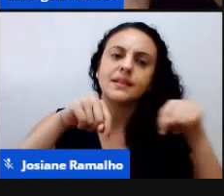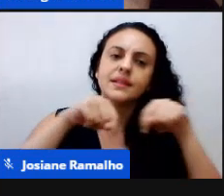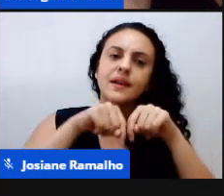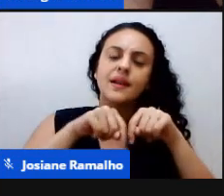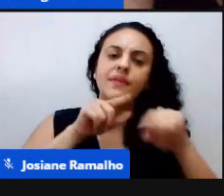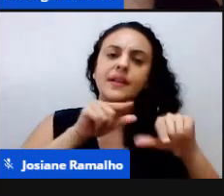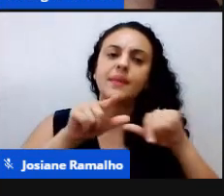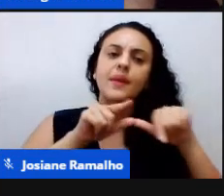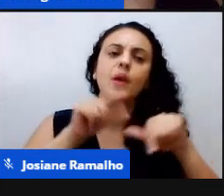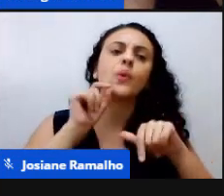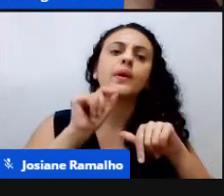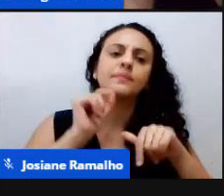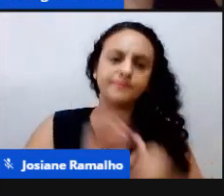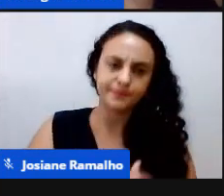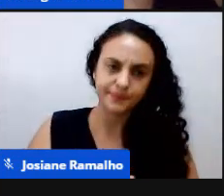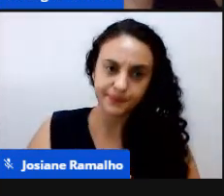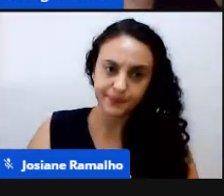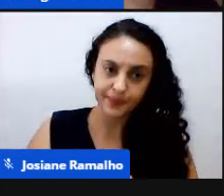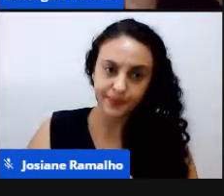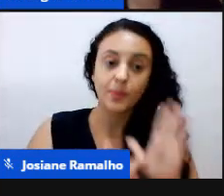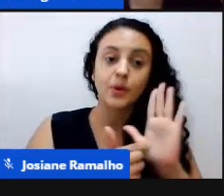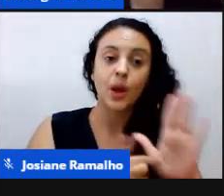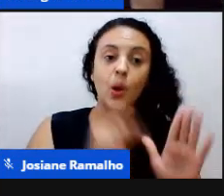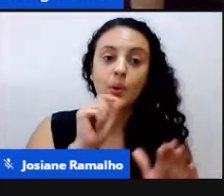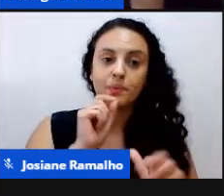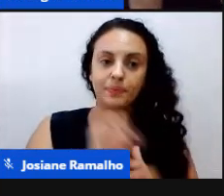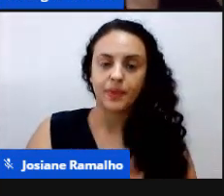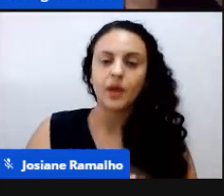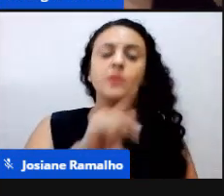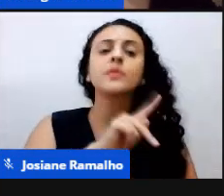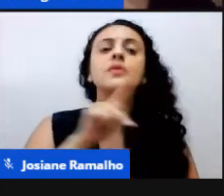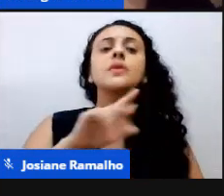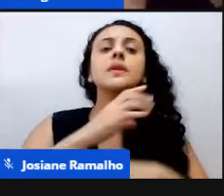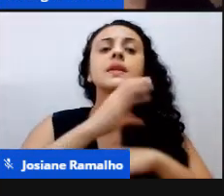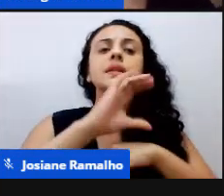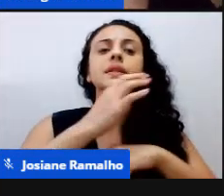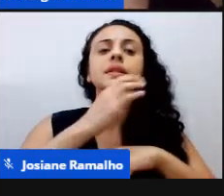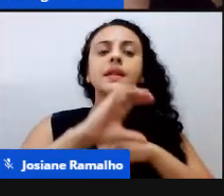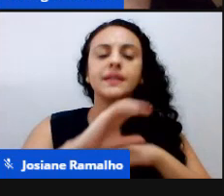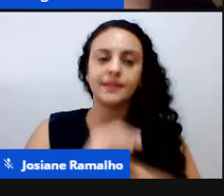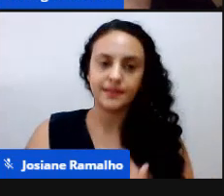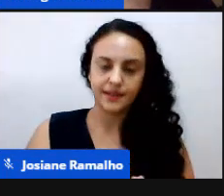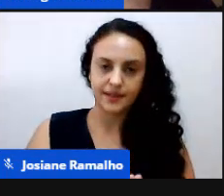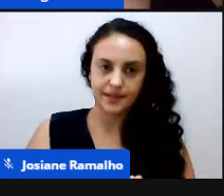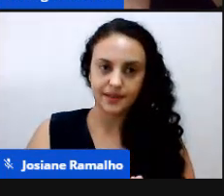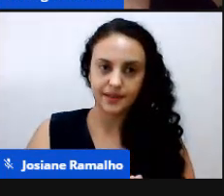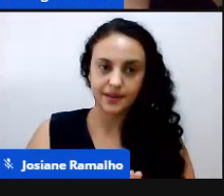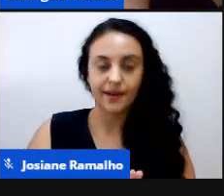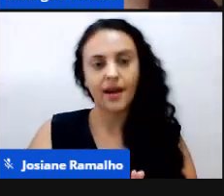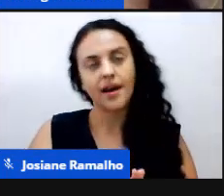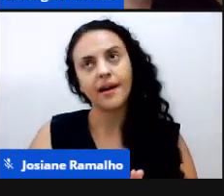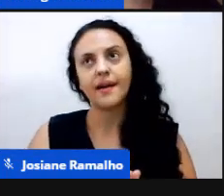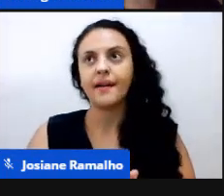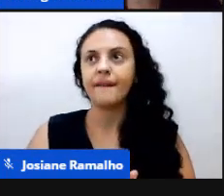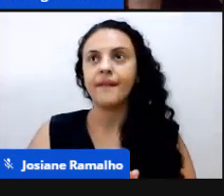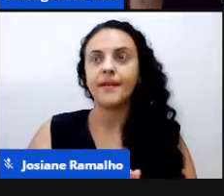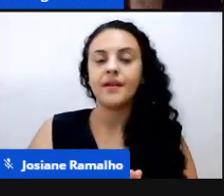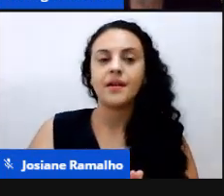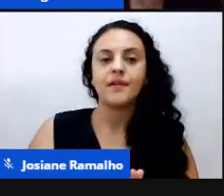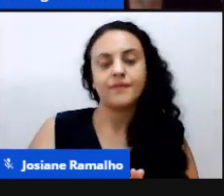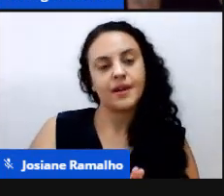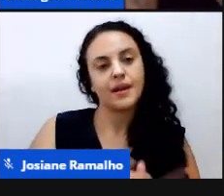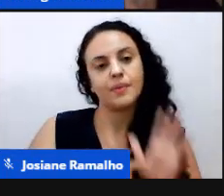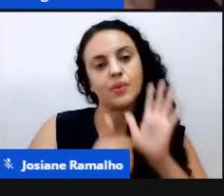folclore. Ah, o que o professor de ciências vai trabalhar? Ah, ele vai trabalhar chás